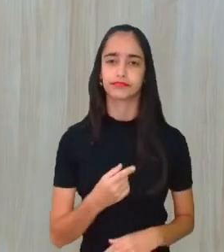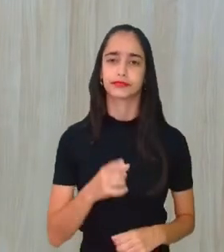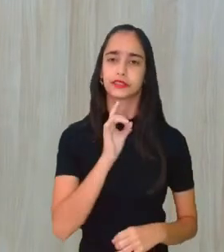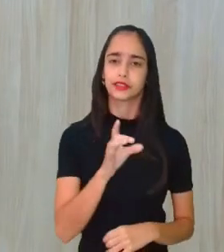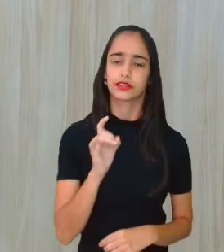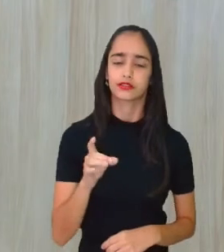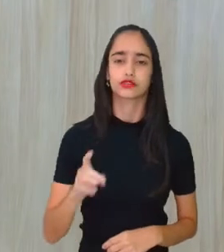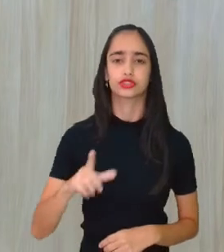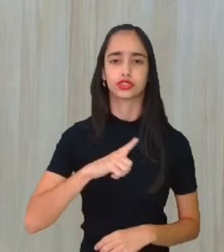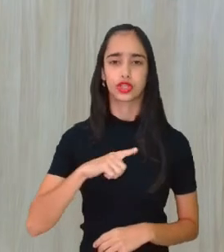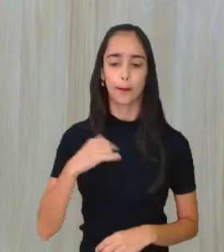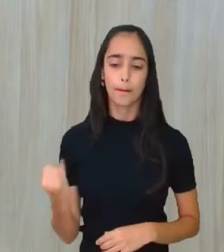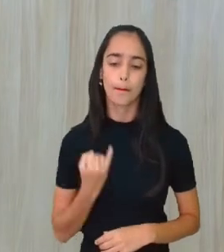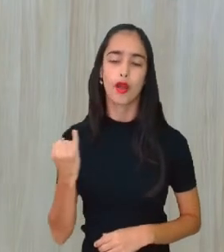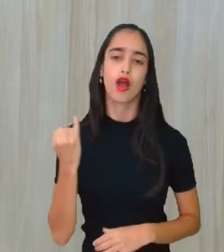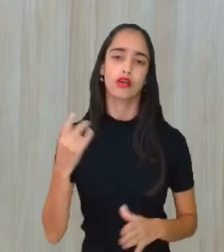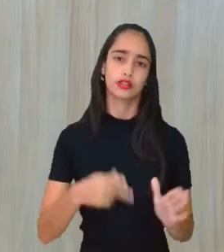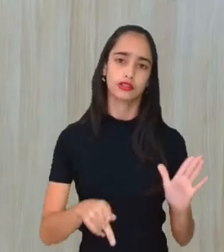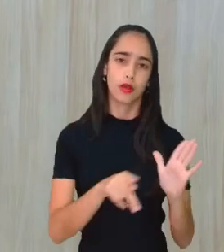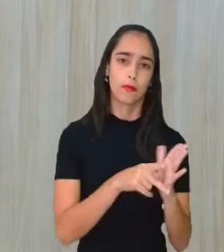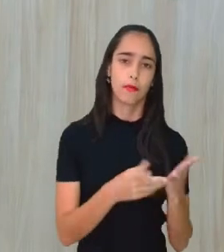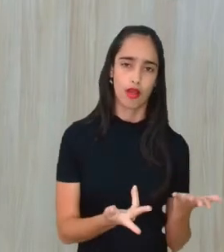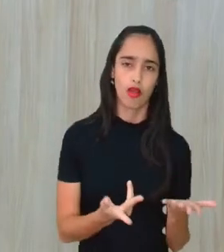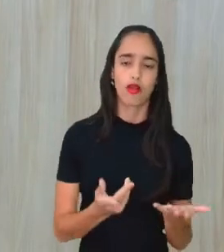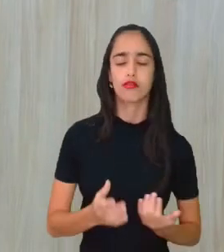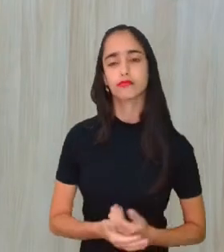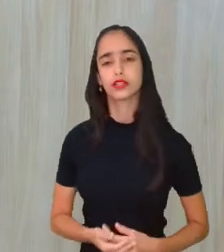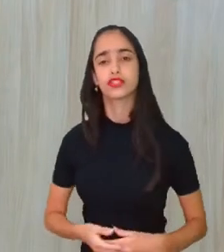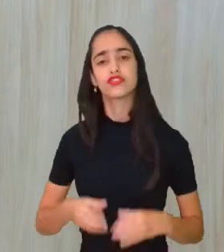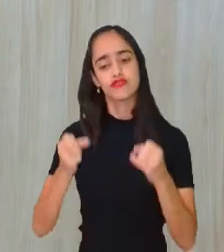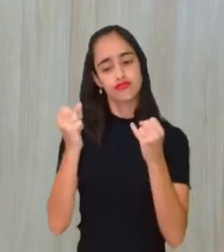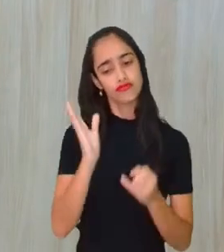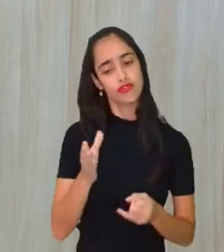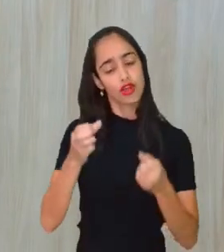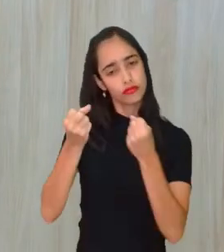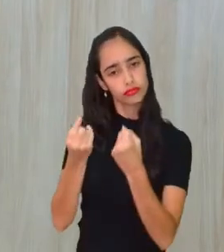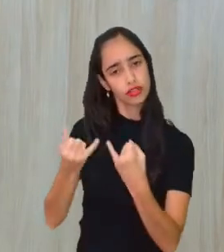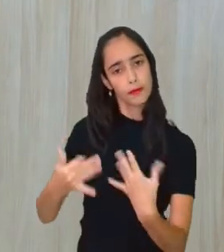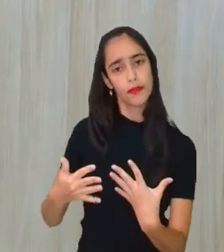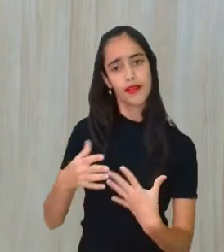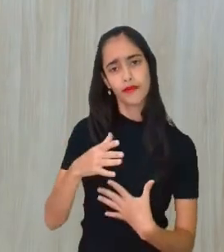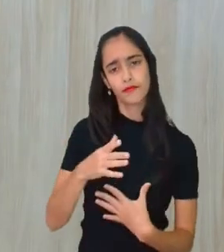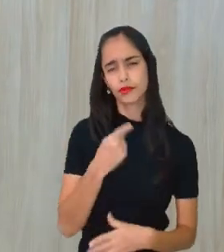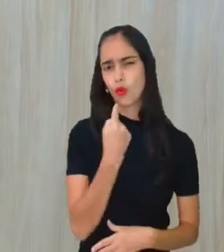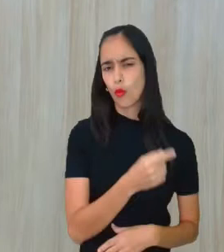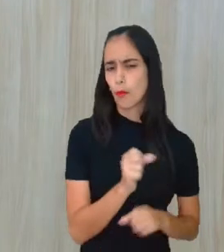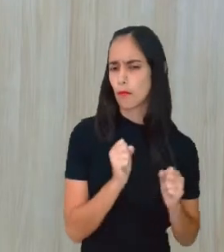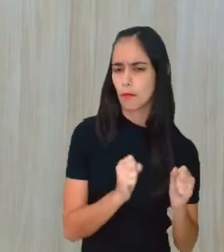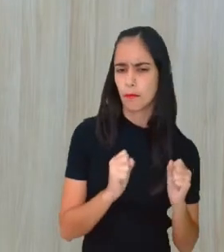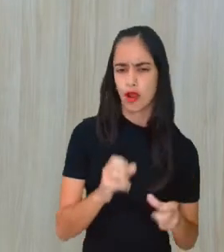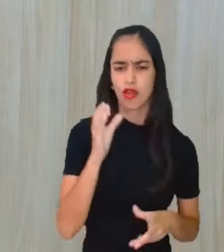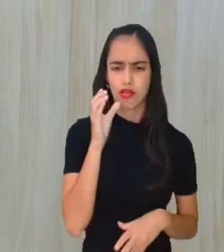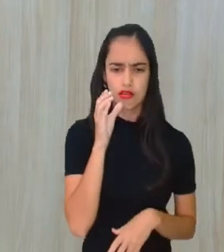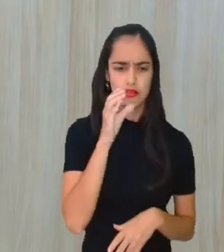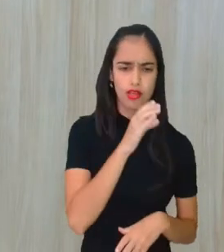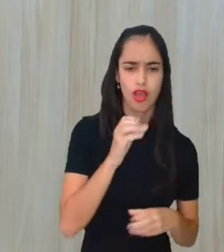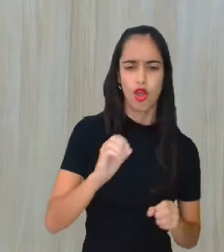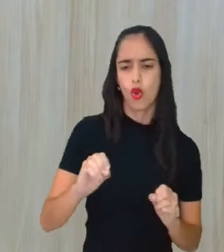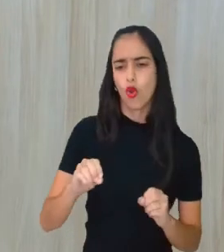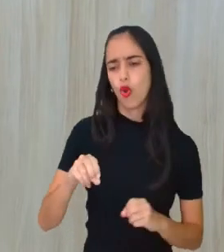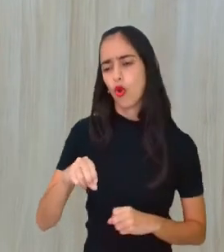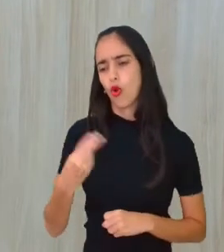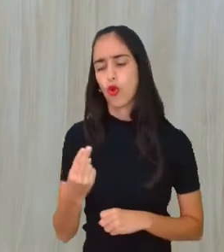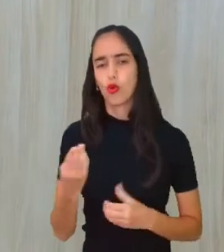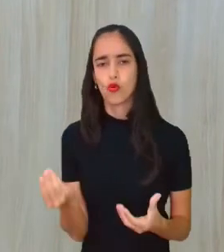importância. Uma de aquecer, outra de interromper, outra de fortalecer a corrente elétrica, outra de armazenar a